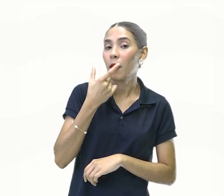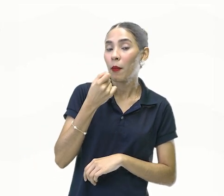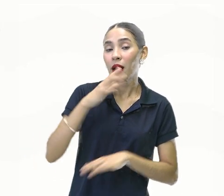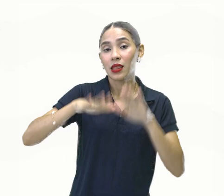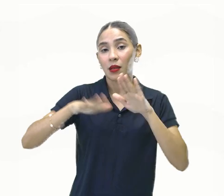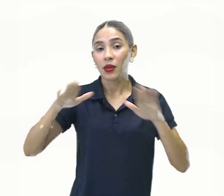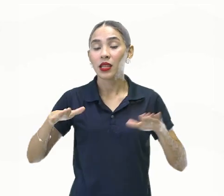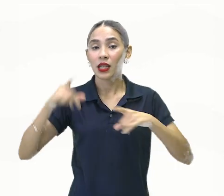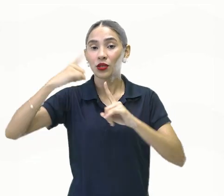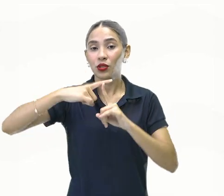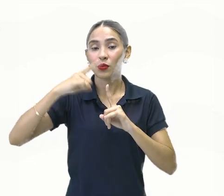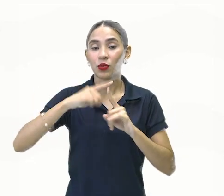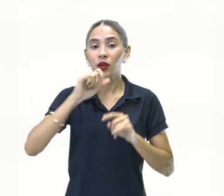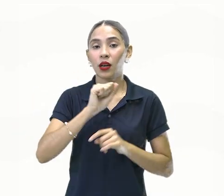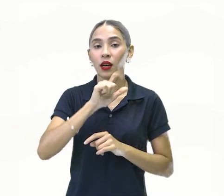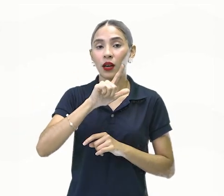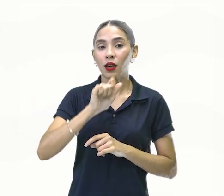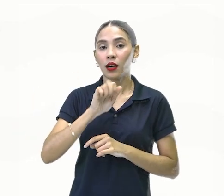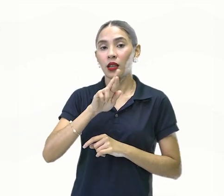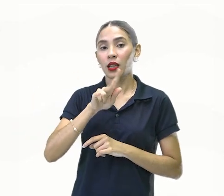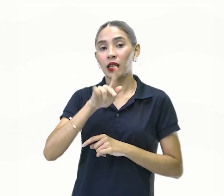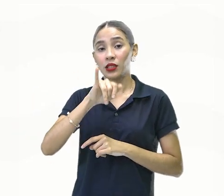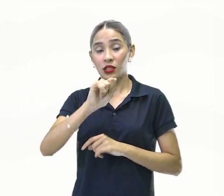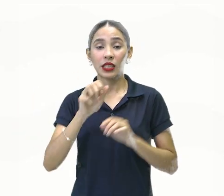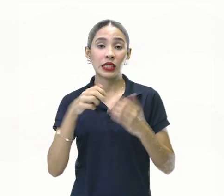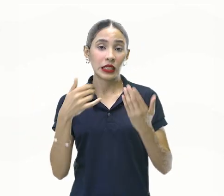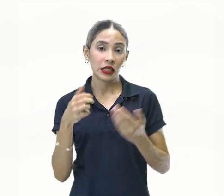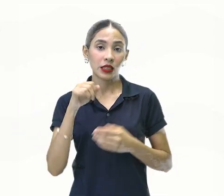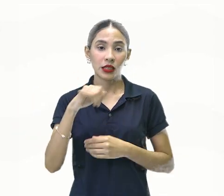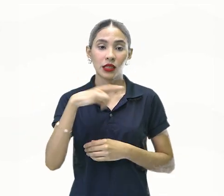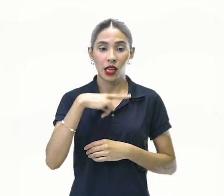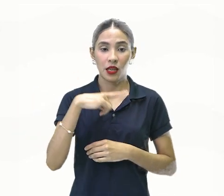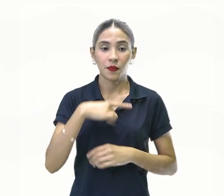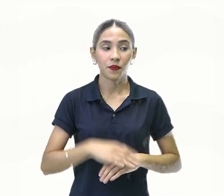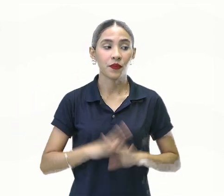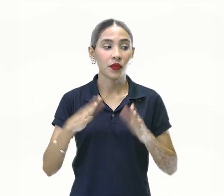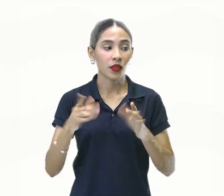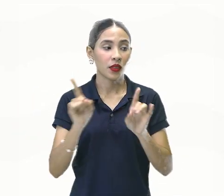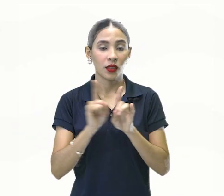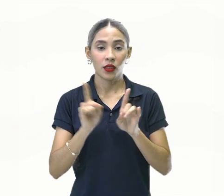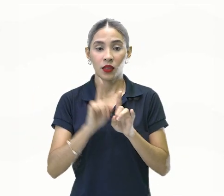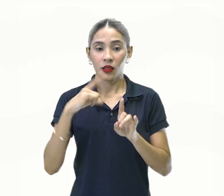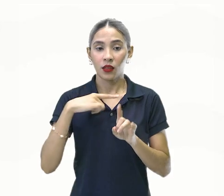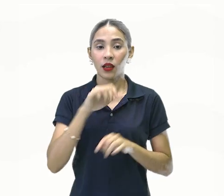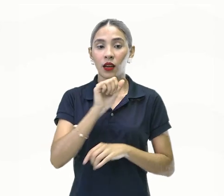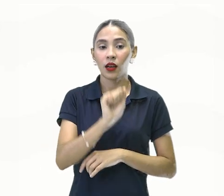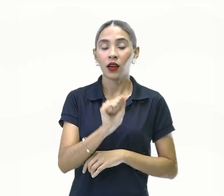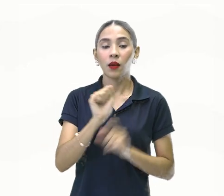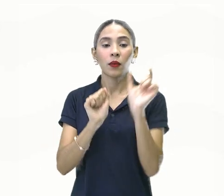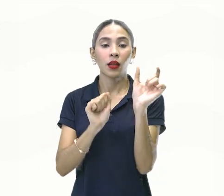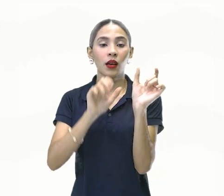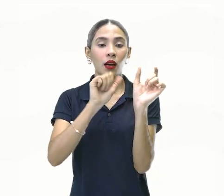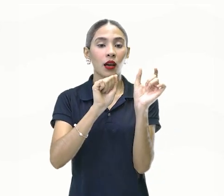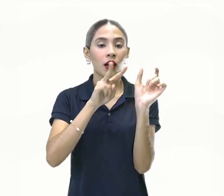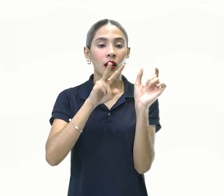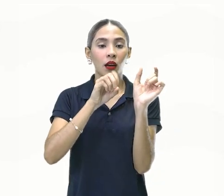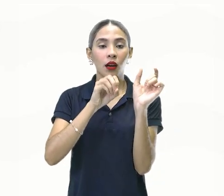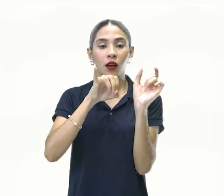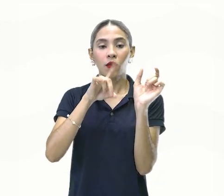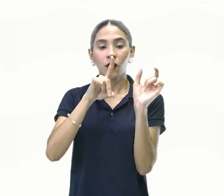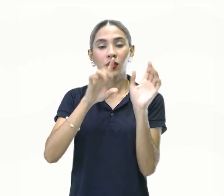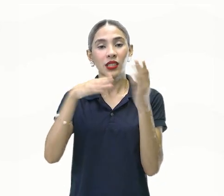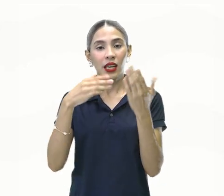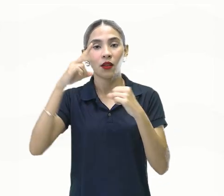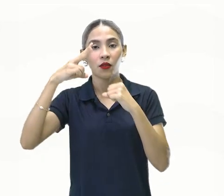aí do seu tipo de alergia, e claro, se você tiver, tá certo? Então, nós temos a palavrinha avoid, que é um verbo imperativo, né, que nós